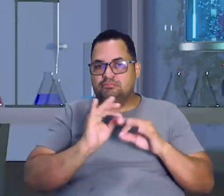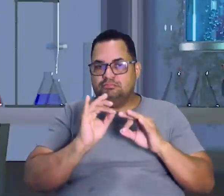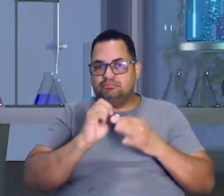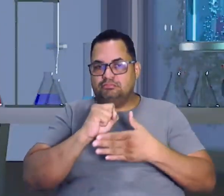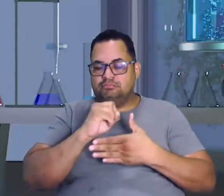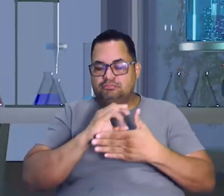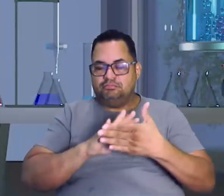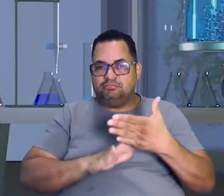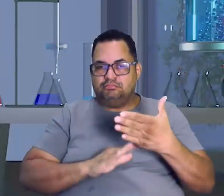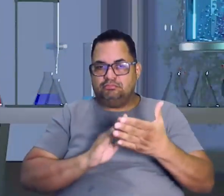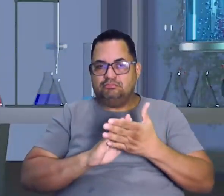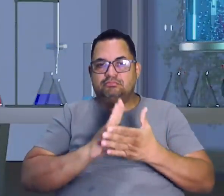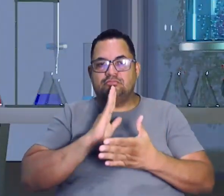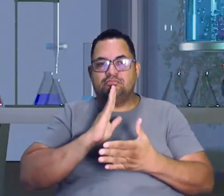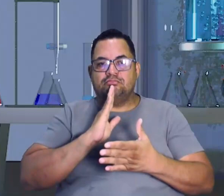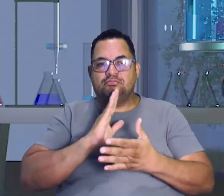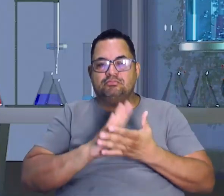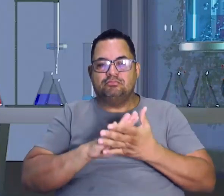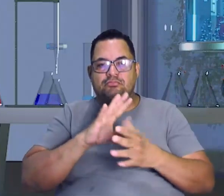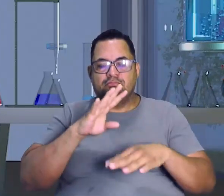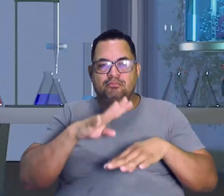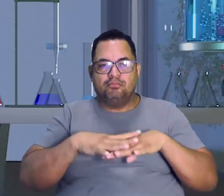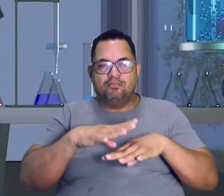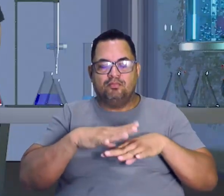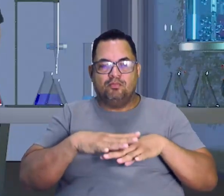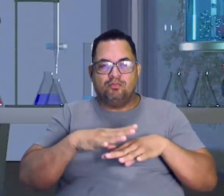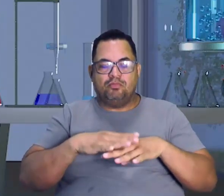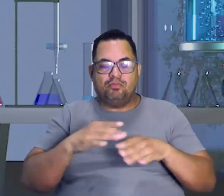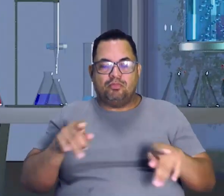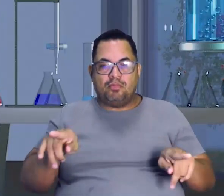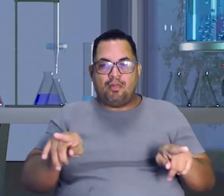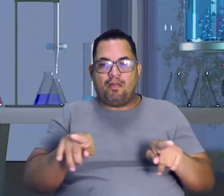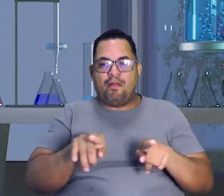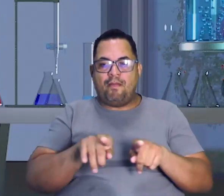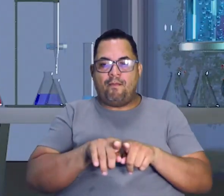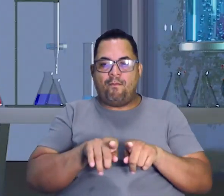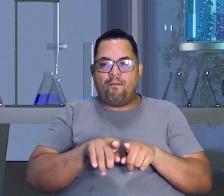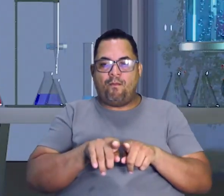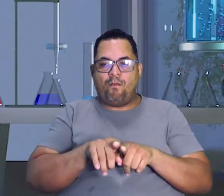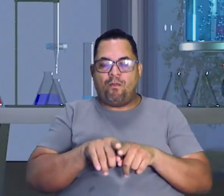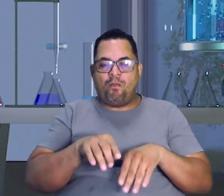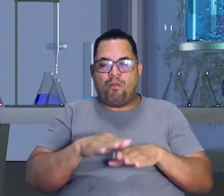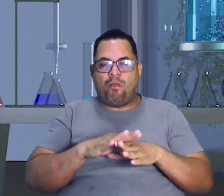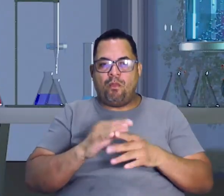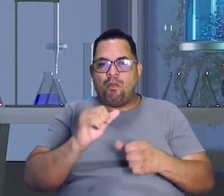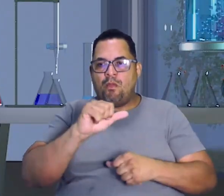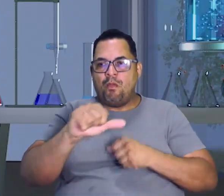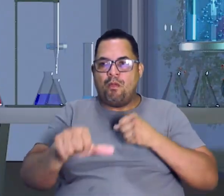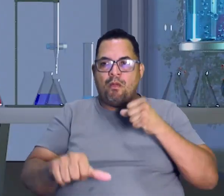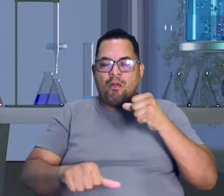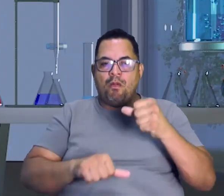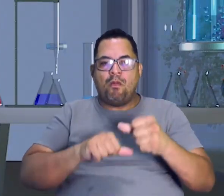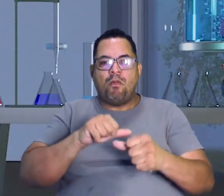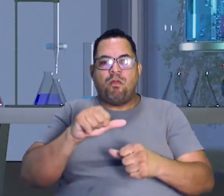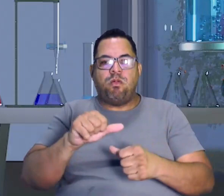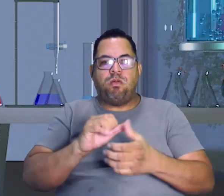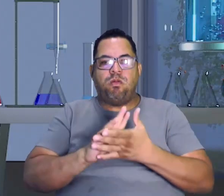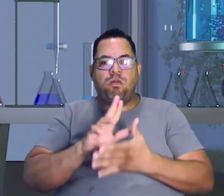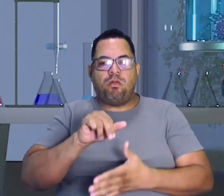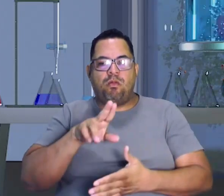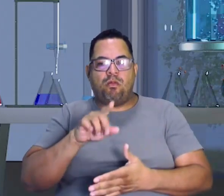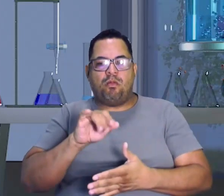os conhecimentos de matemática. Matemática além de você estar convertendo uma unidade de